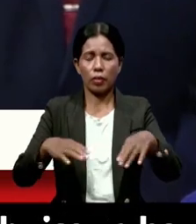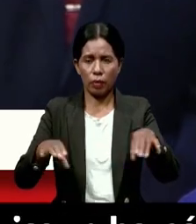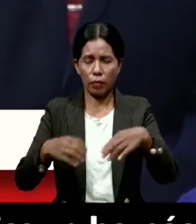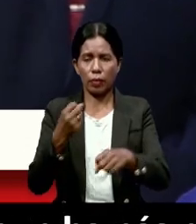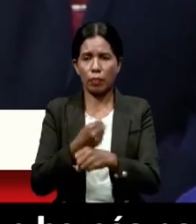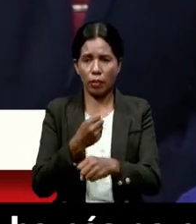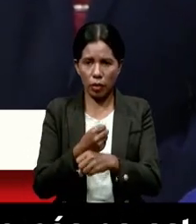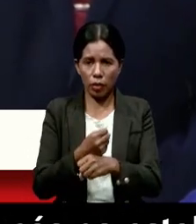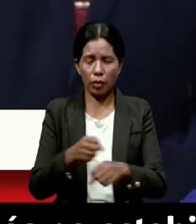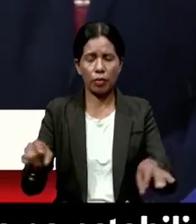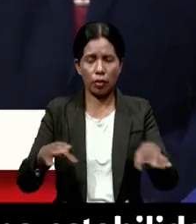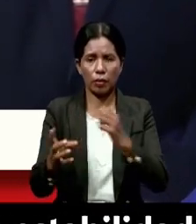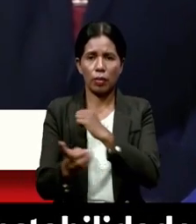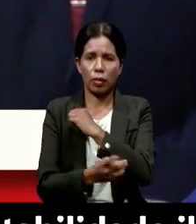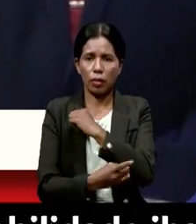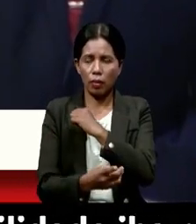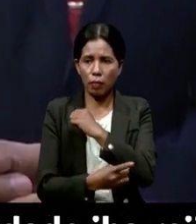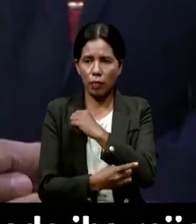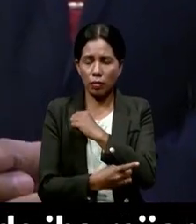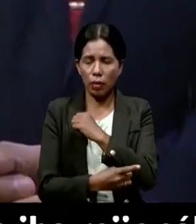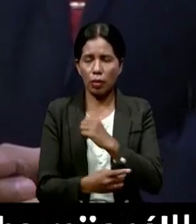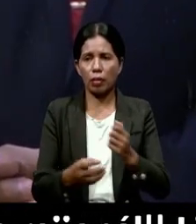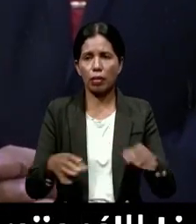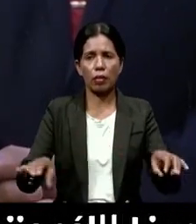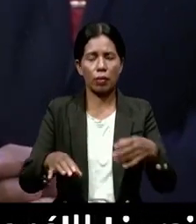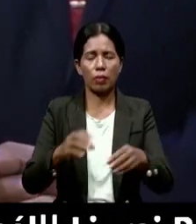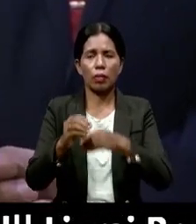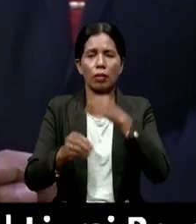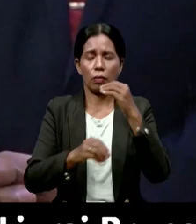macana, serviço disciplina, disciplina significa